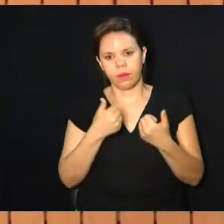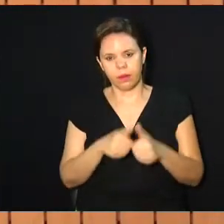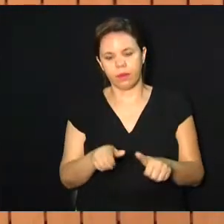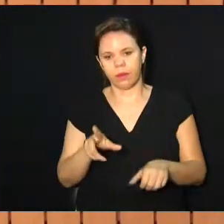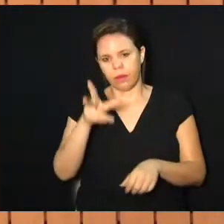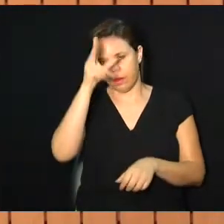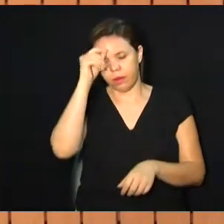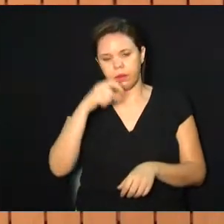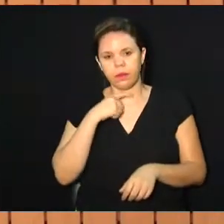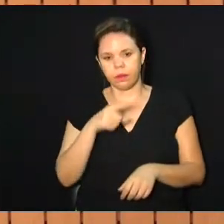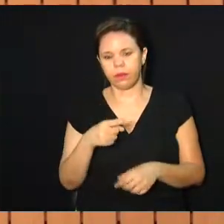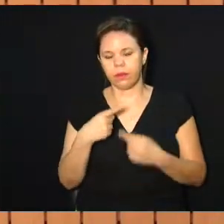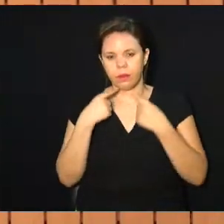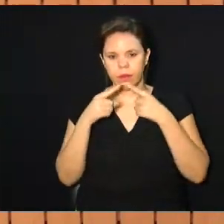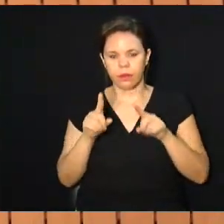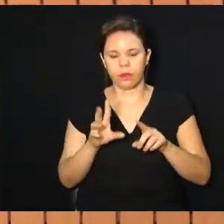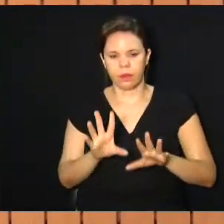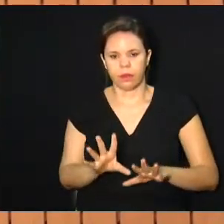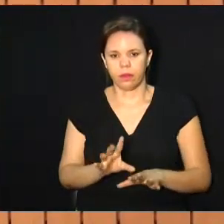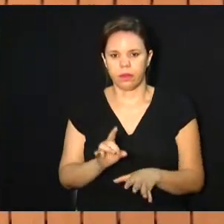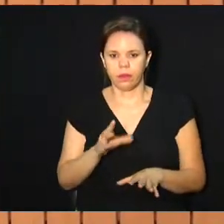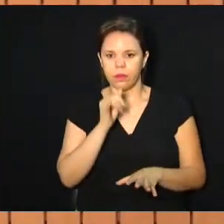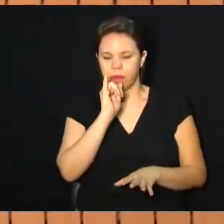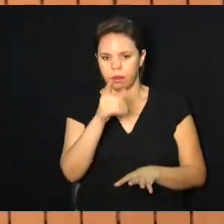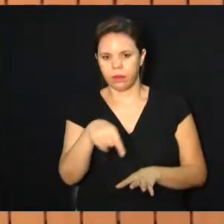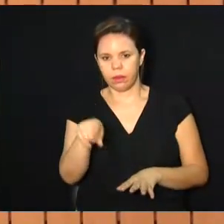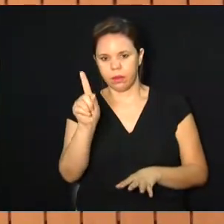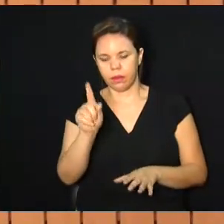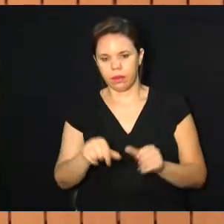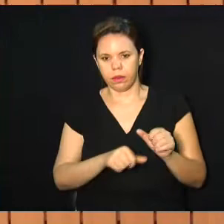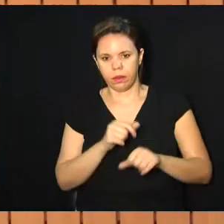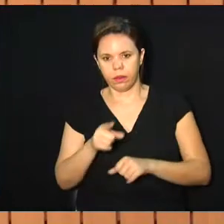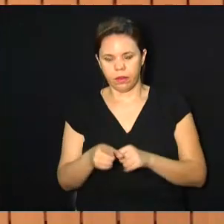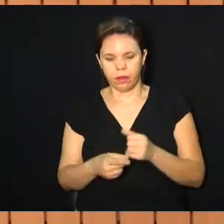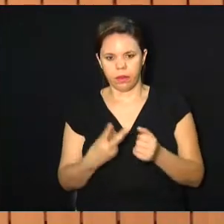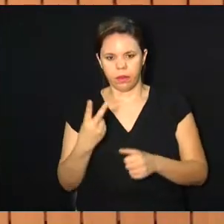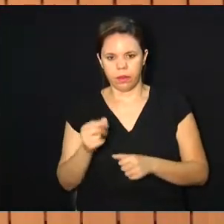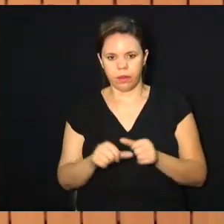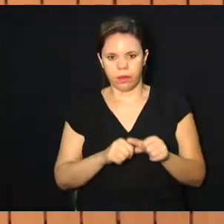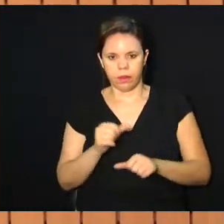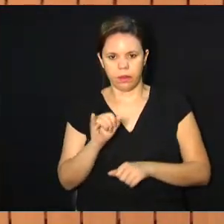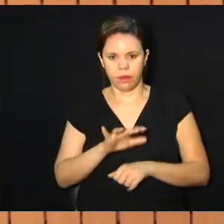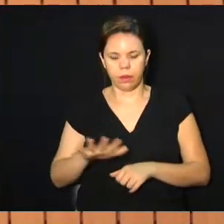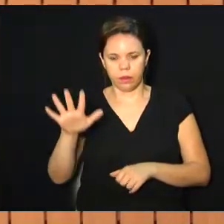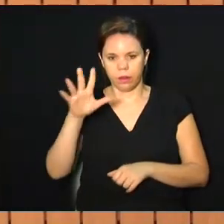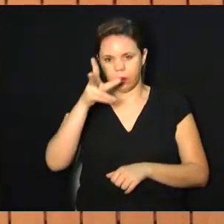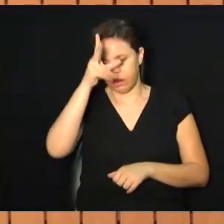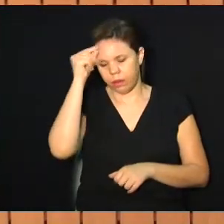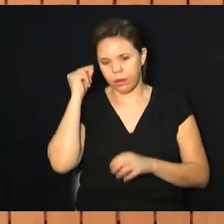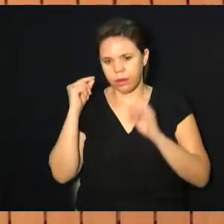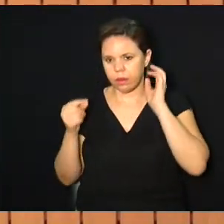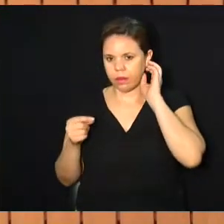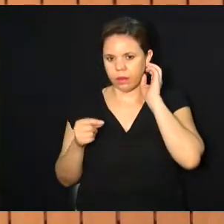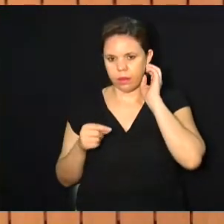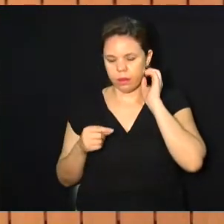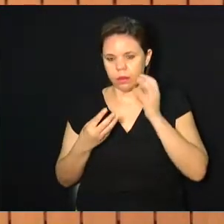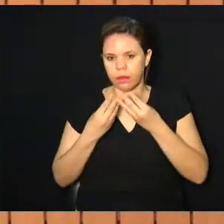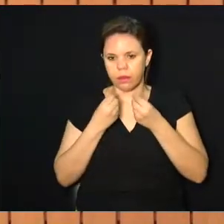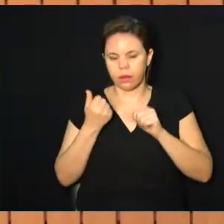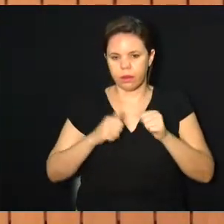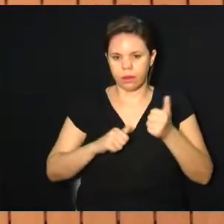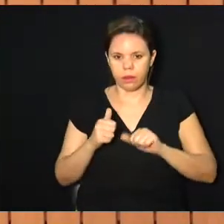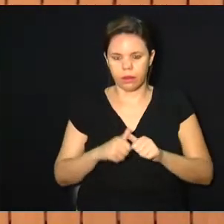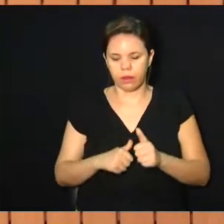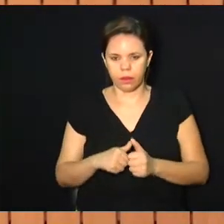né? Então é bom de alertar o prefeito que isso é uma coisa que vai resvalar na imagem pública e na avaliação,